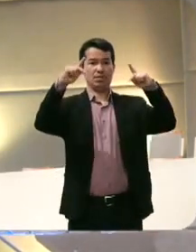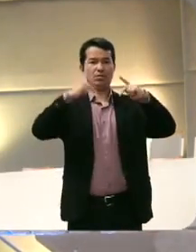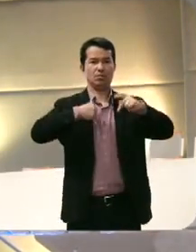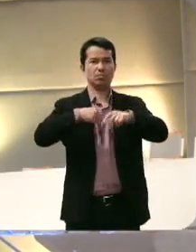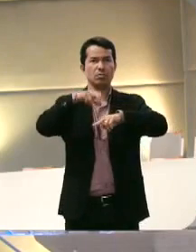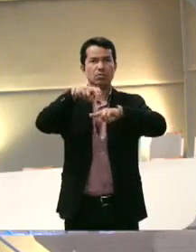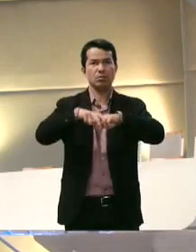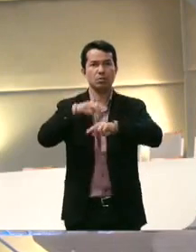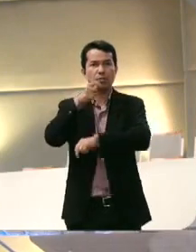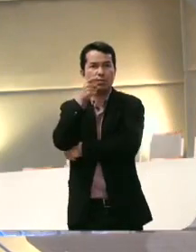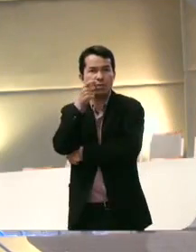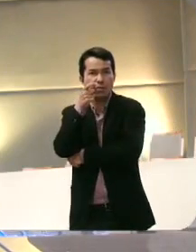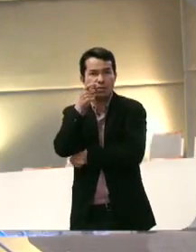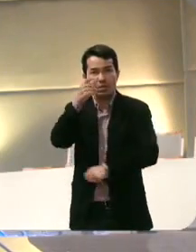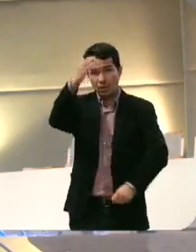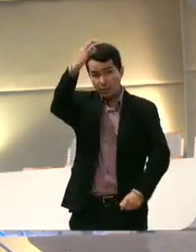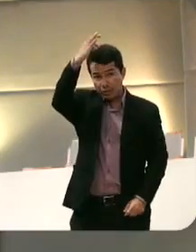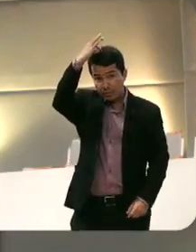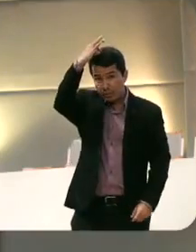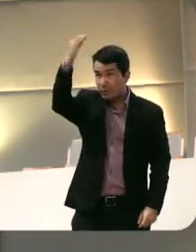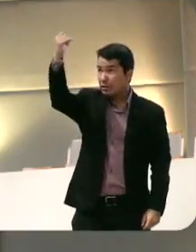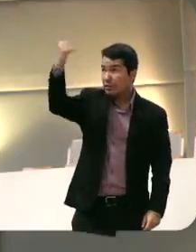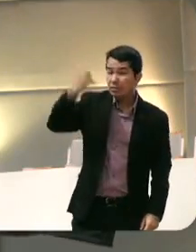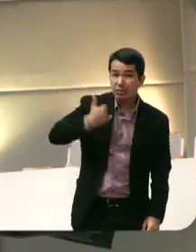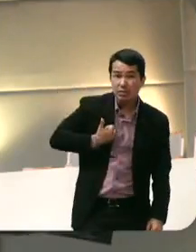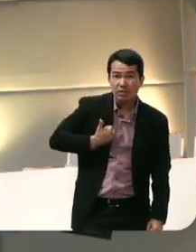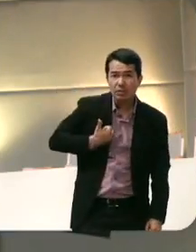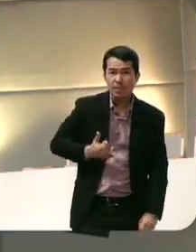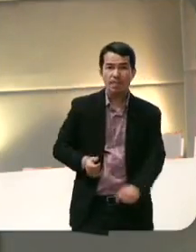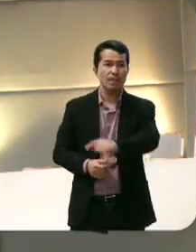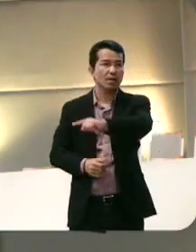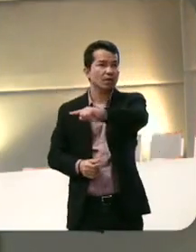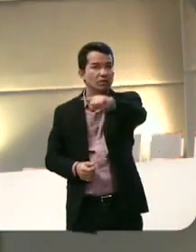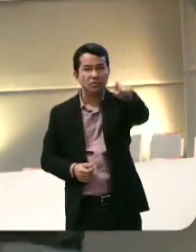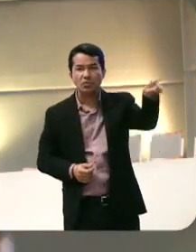mim: você não conhece a minha presença.